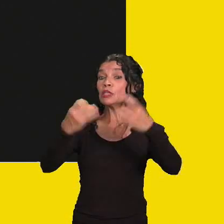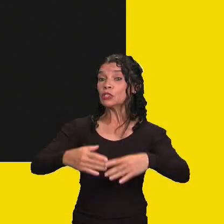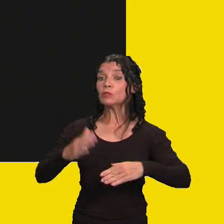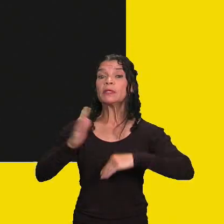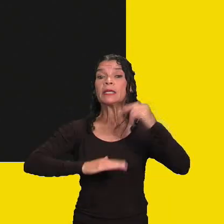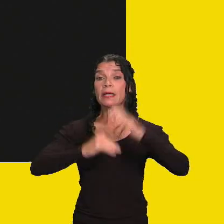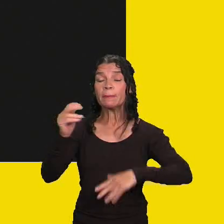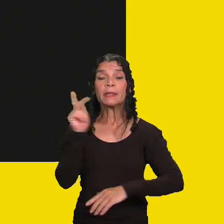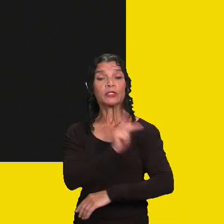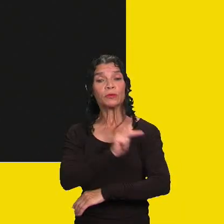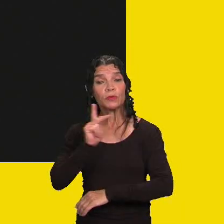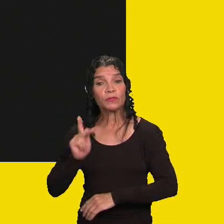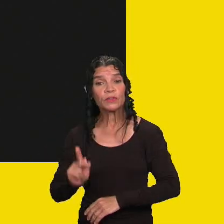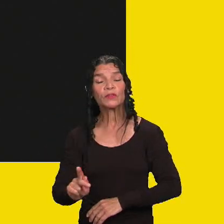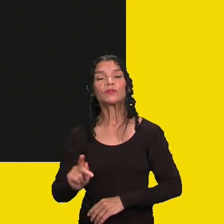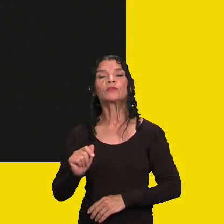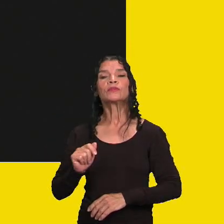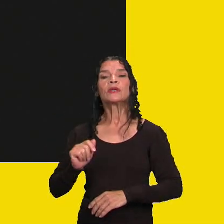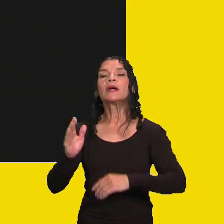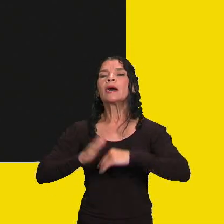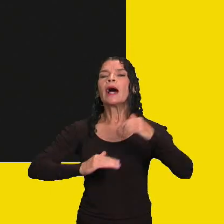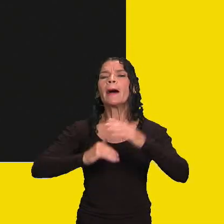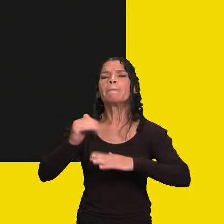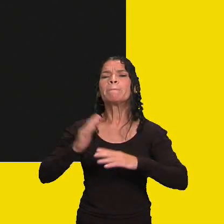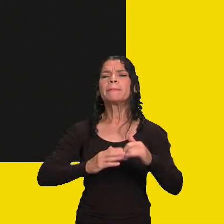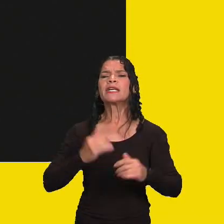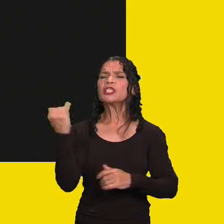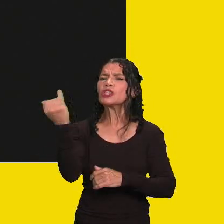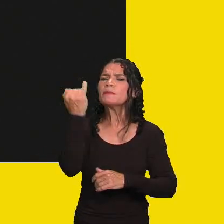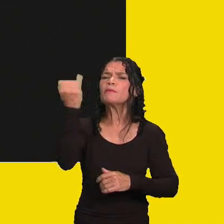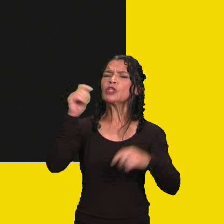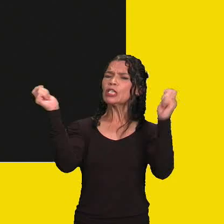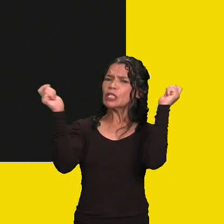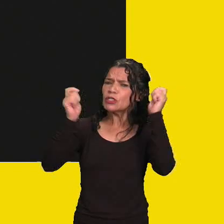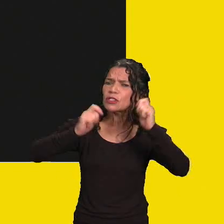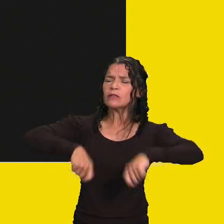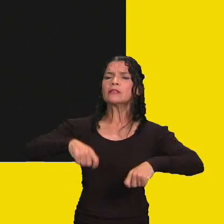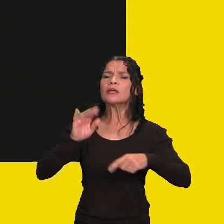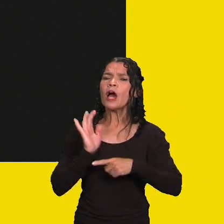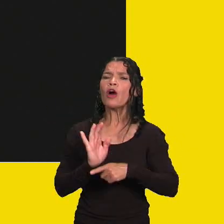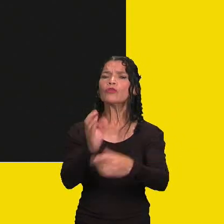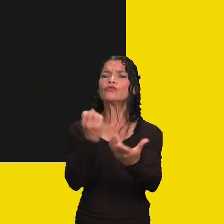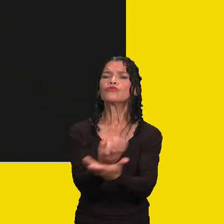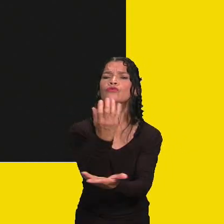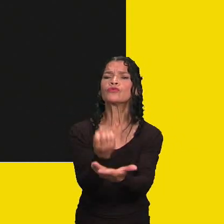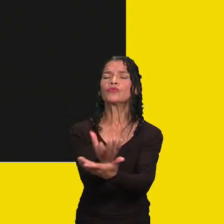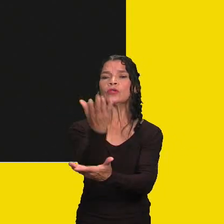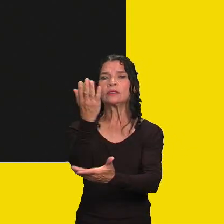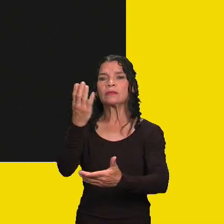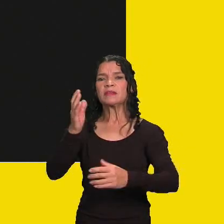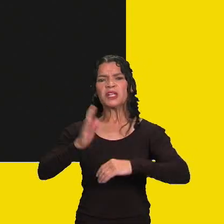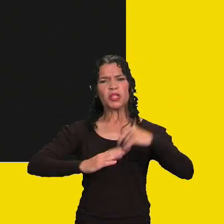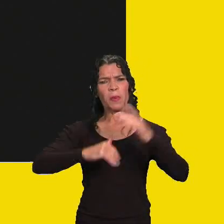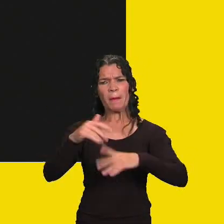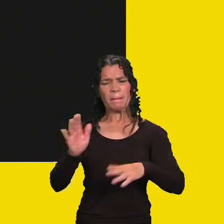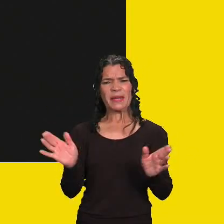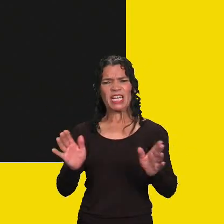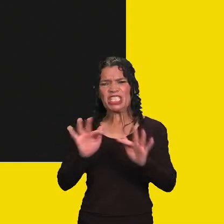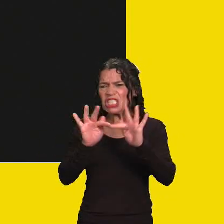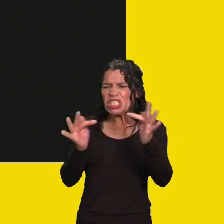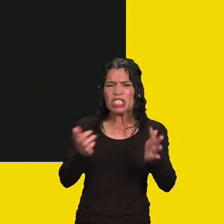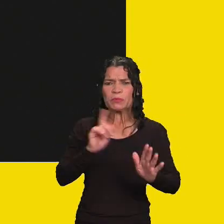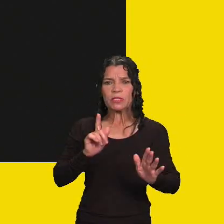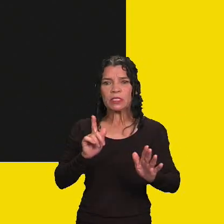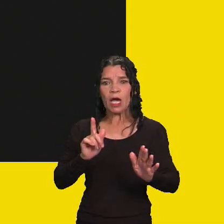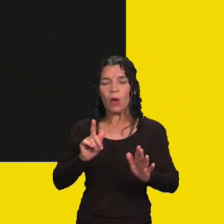prática docente, dessa prática potencializadora. Não é uma prática, igual a gente fala muito da